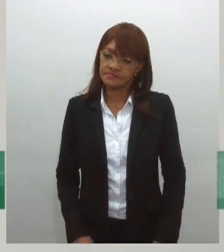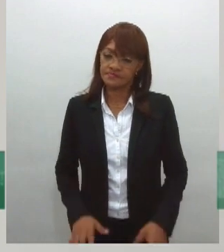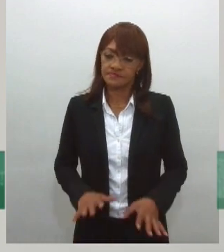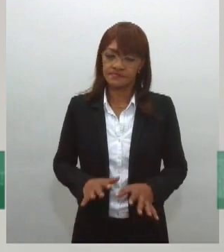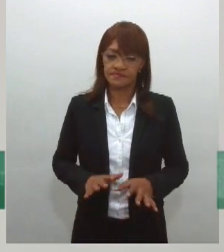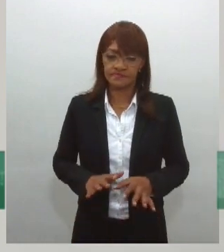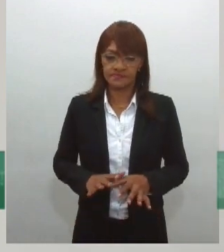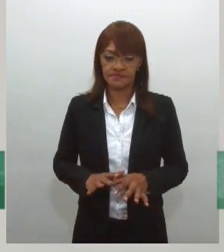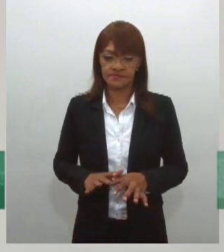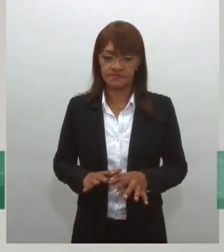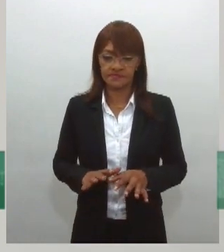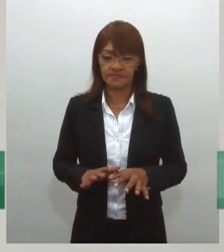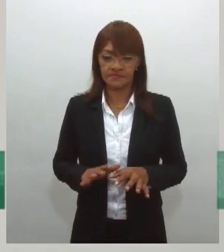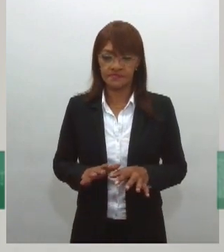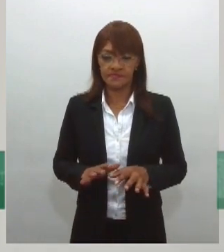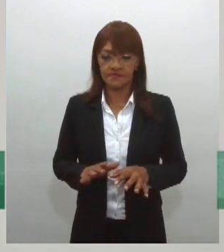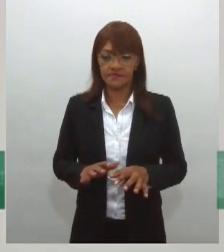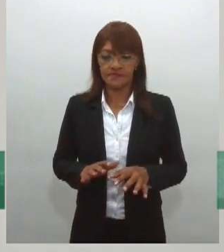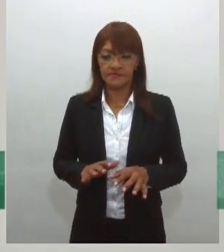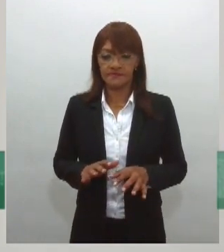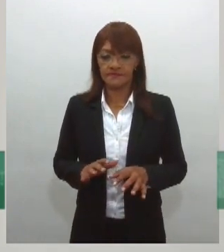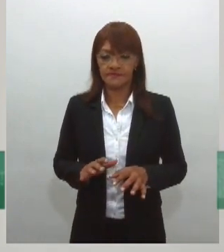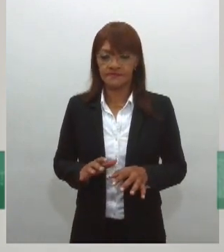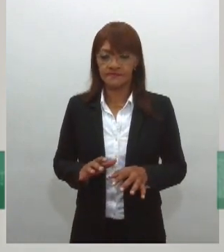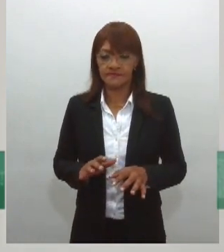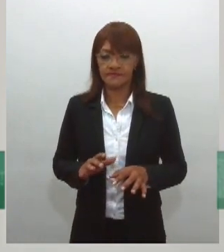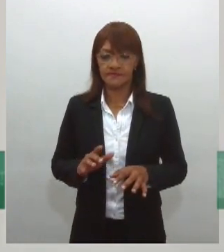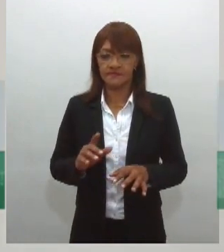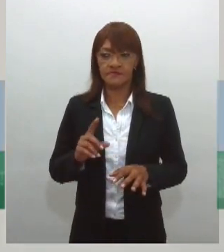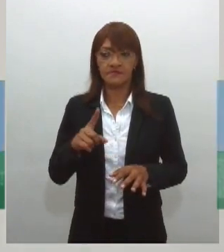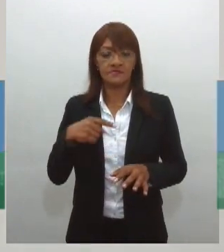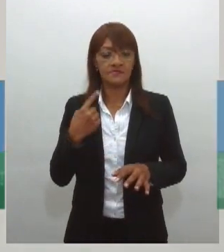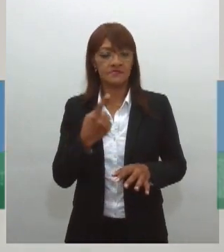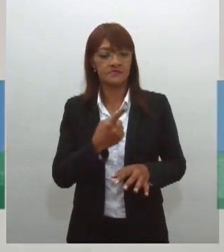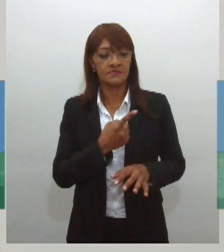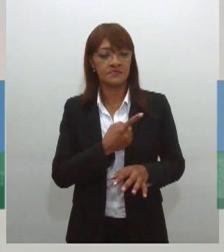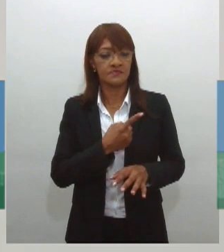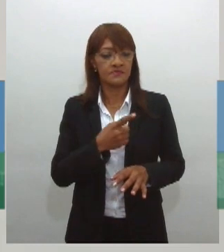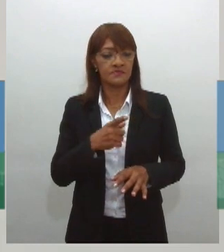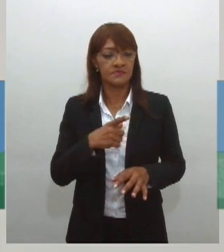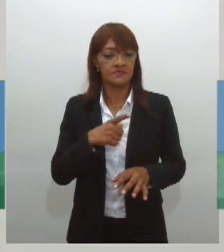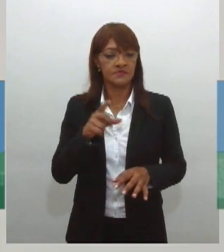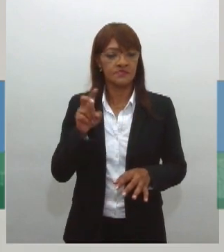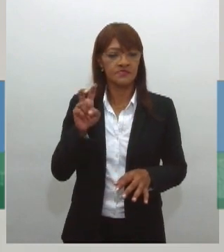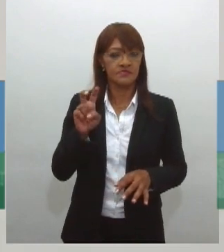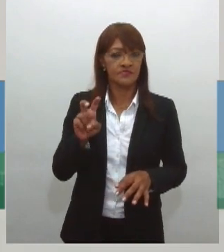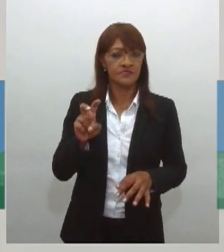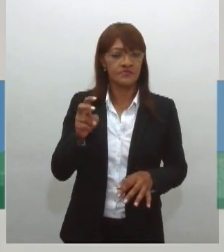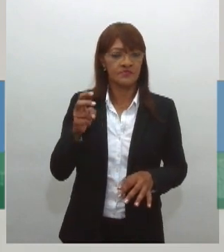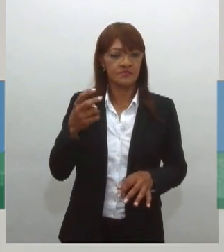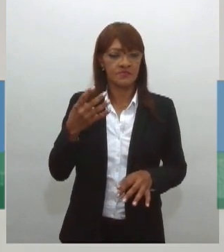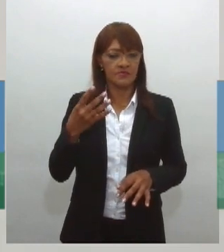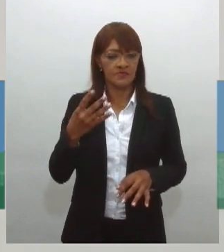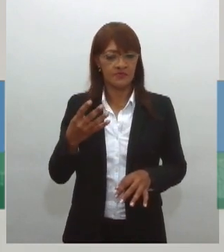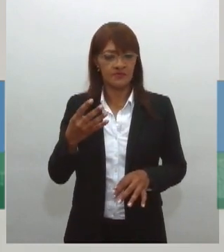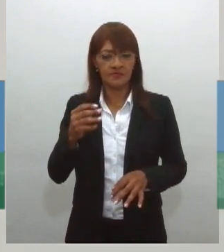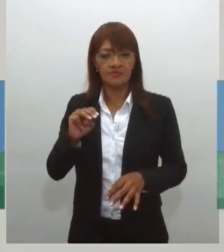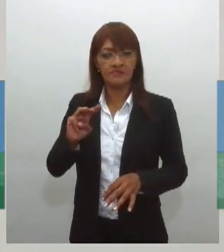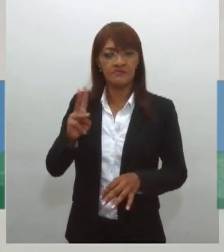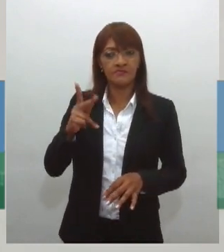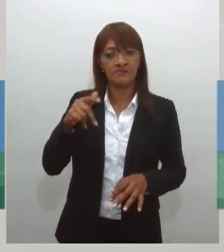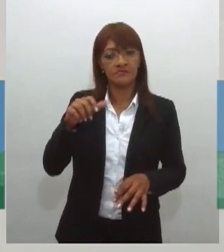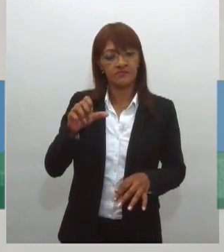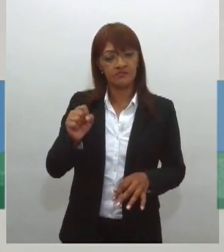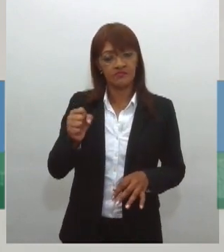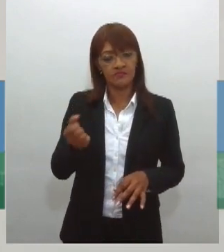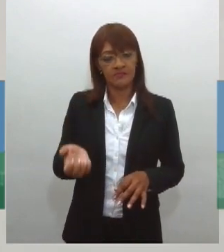aí um aporte de 54 milhões, né? Mais de 54 milhões, só no estado de Sergipe, se a